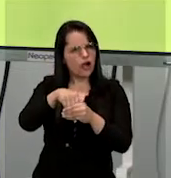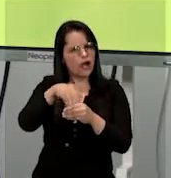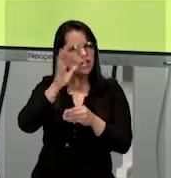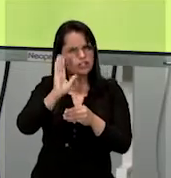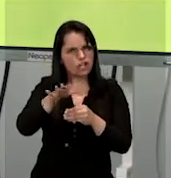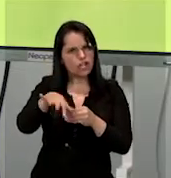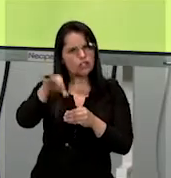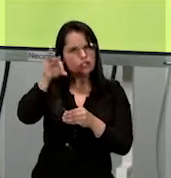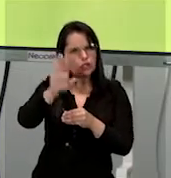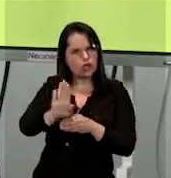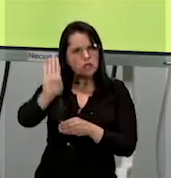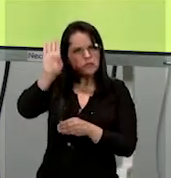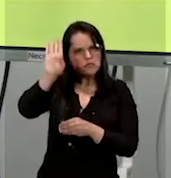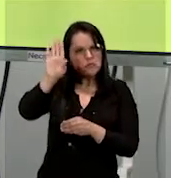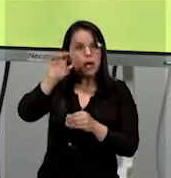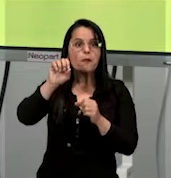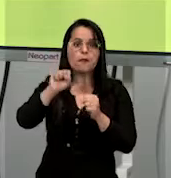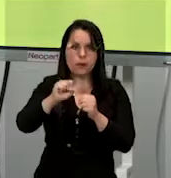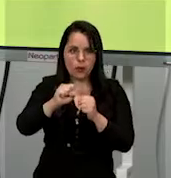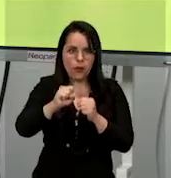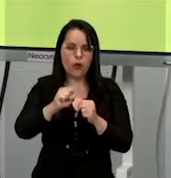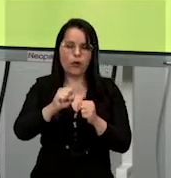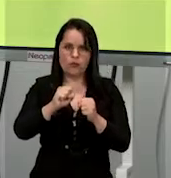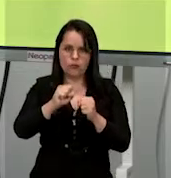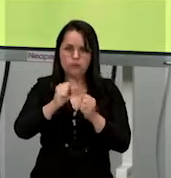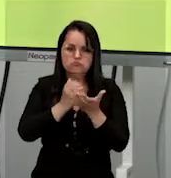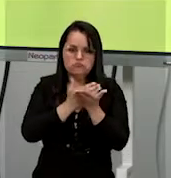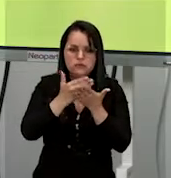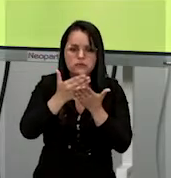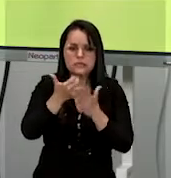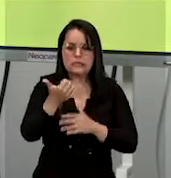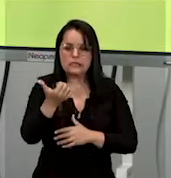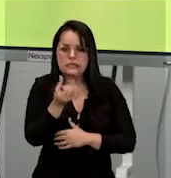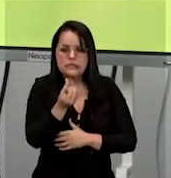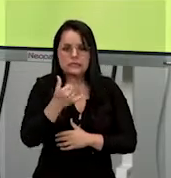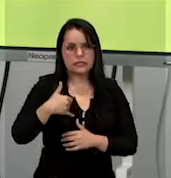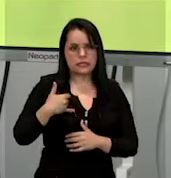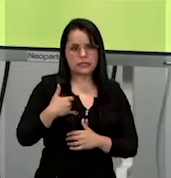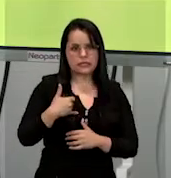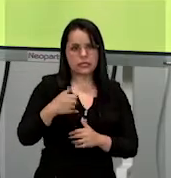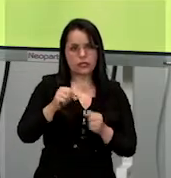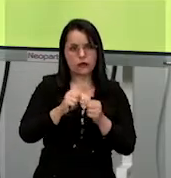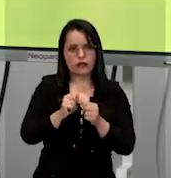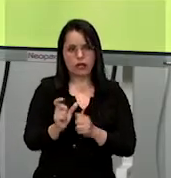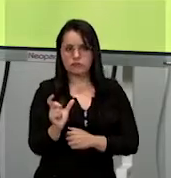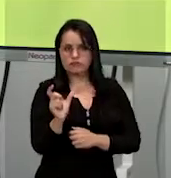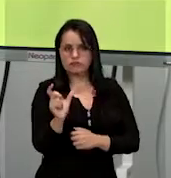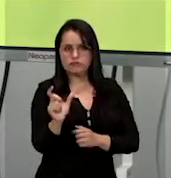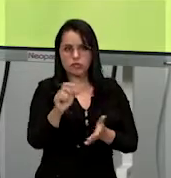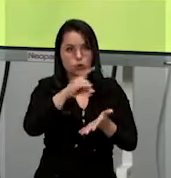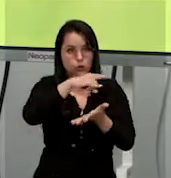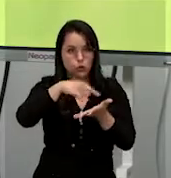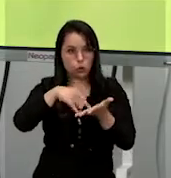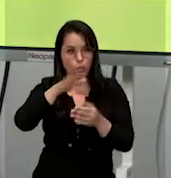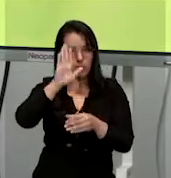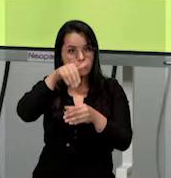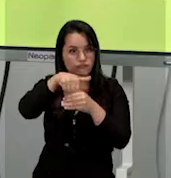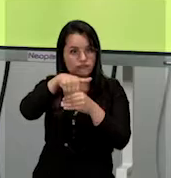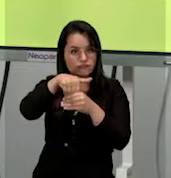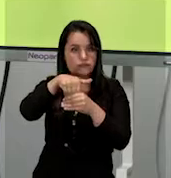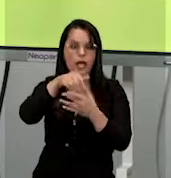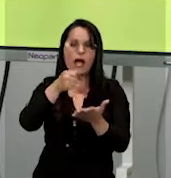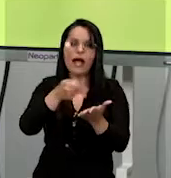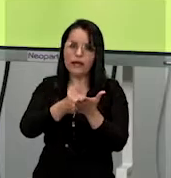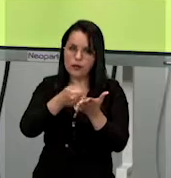quiser escolher o seu representante, ela pode se alistar. E a partir desse momento que ela faz o título eleitoral, ela aí sim, ela